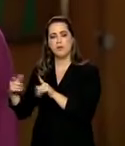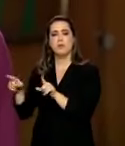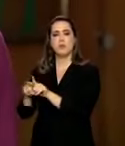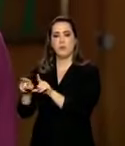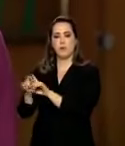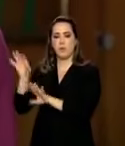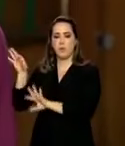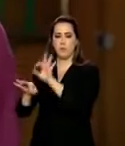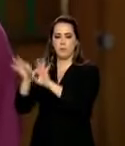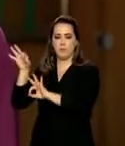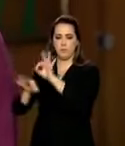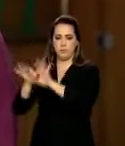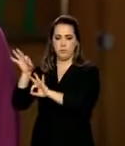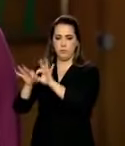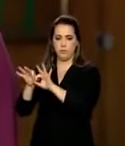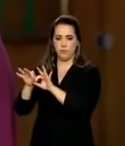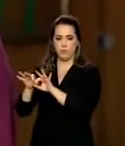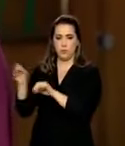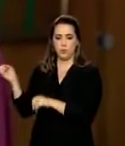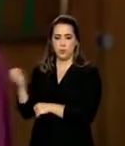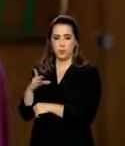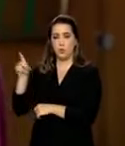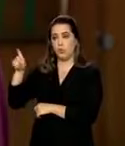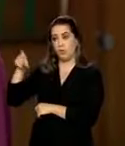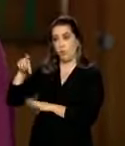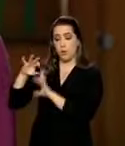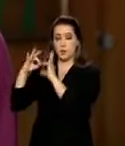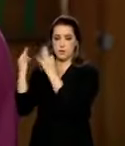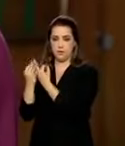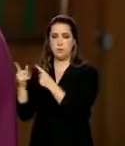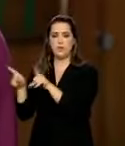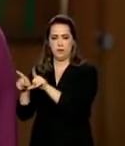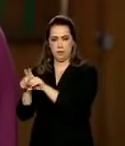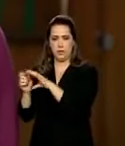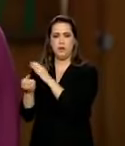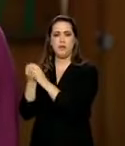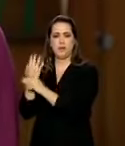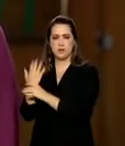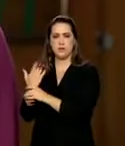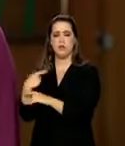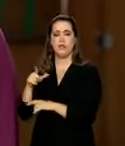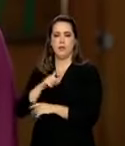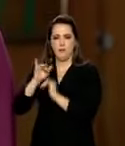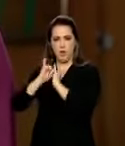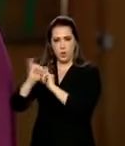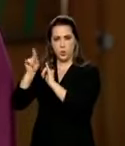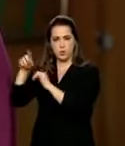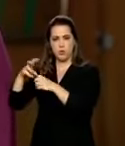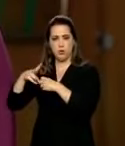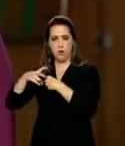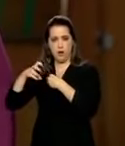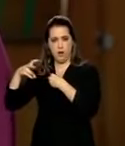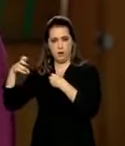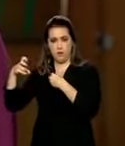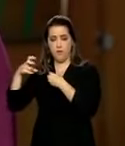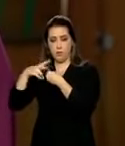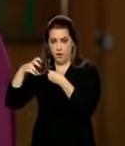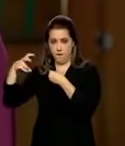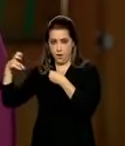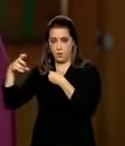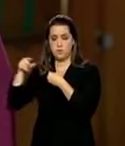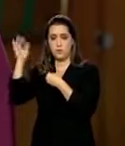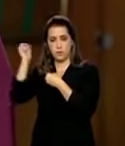de... seria um novo Bolsa Família que o ministro João Roma anunciou também na Voz do Brasil. É por aí que o governo vai caminhando para essa